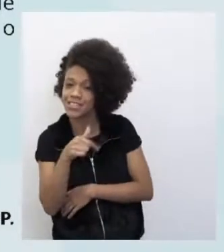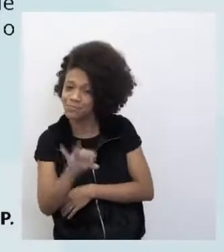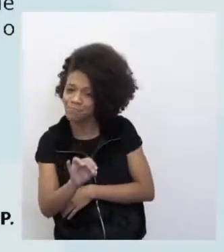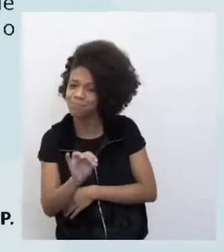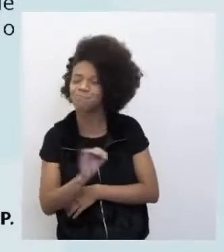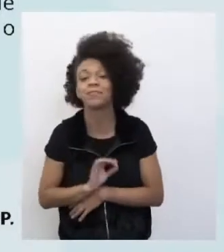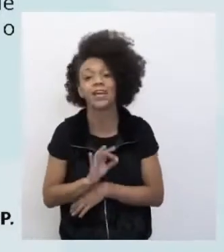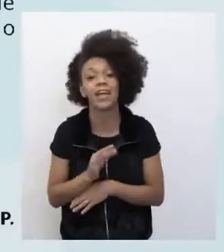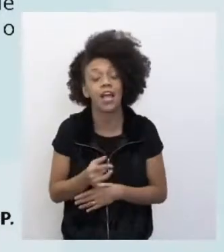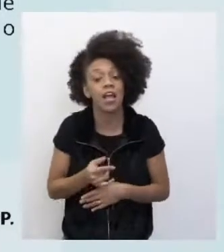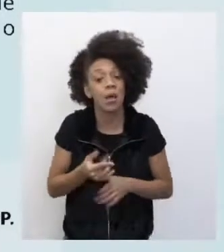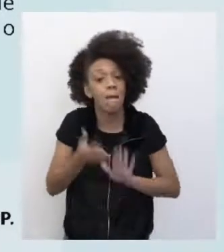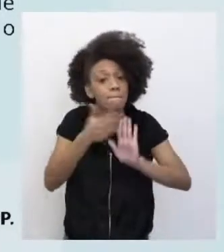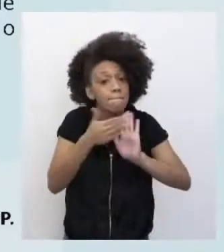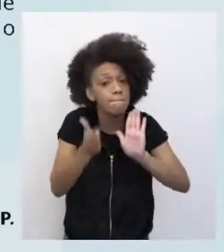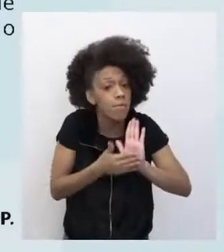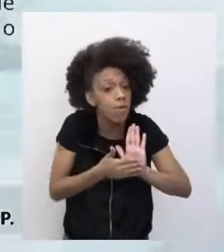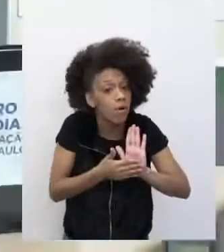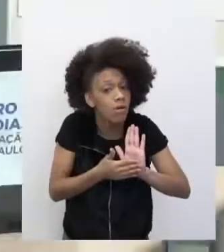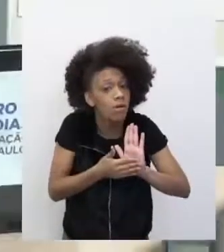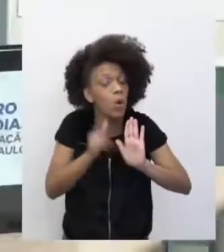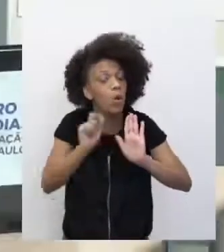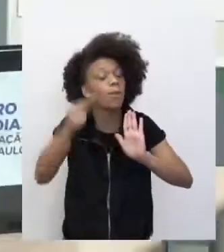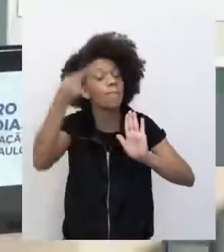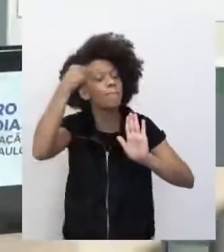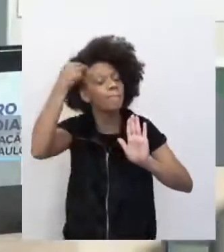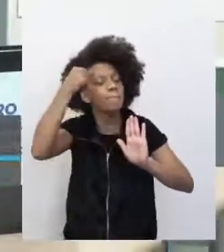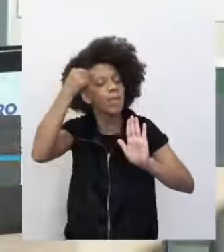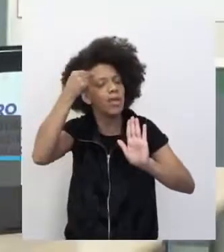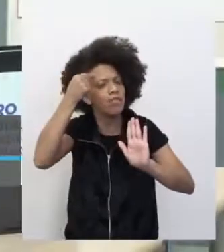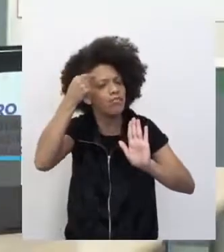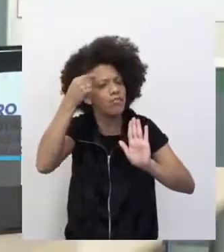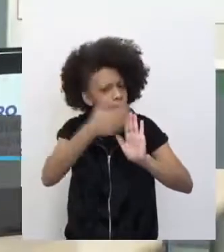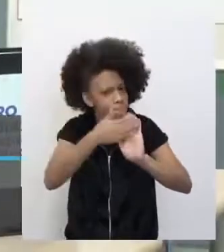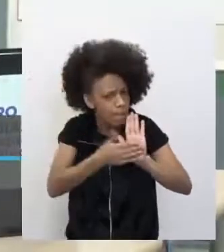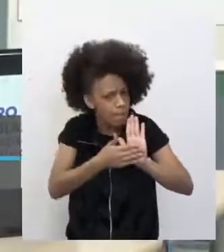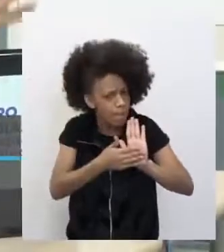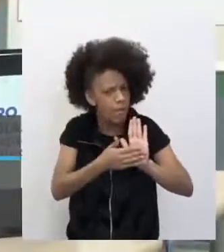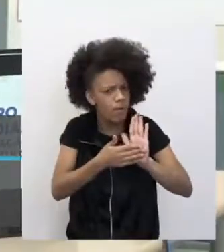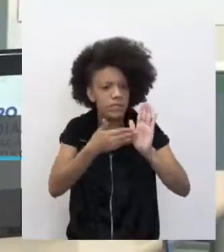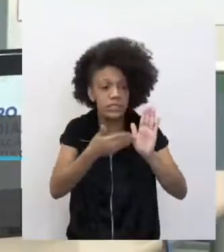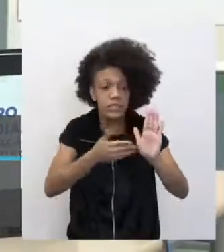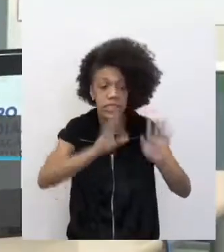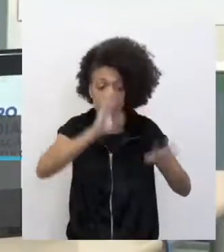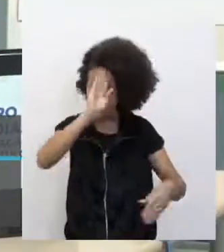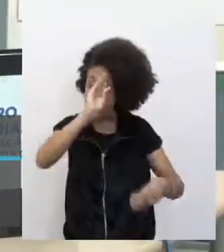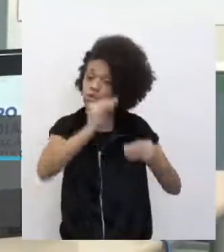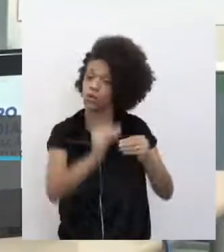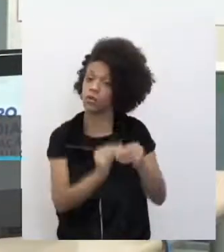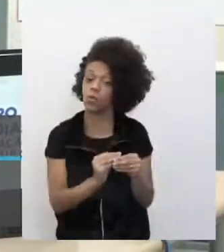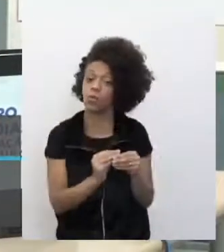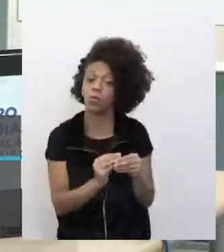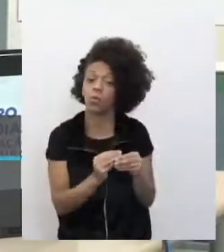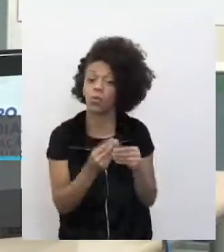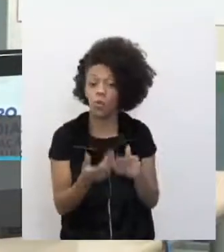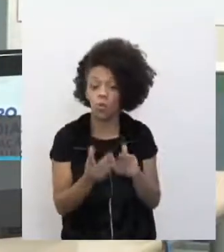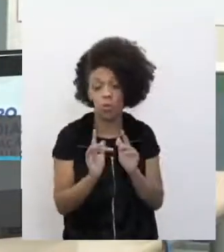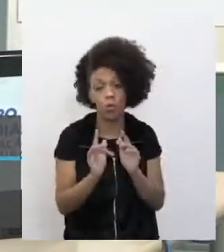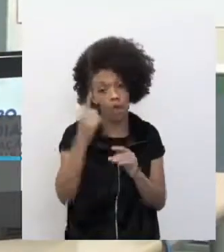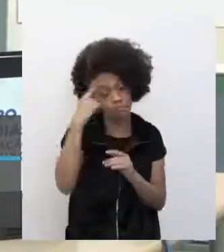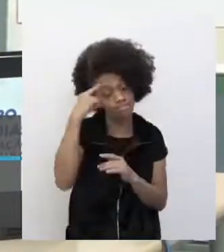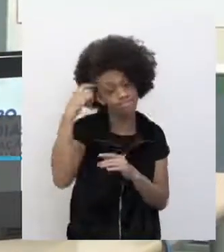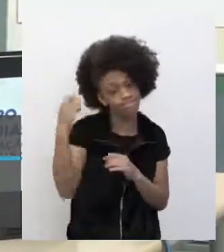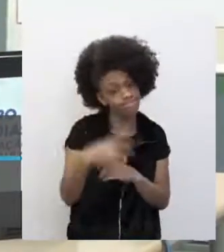está propondo que a gente pense em novos horizontes, que a gente conclua, ela conclui com aquela ideia e que a